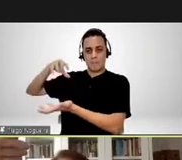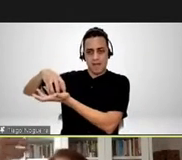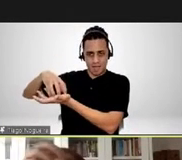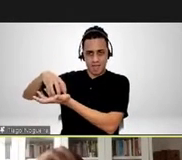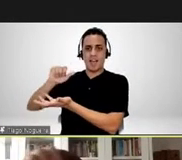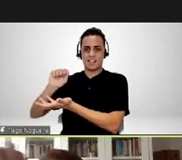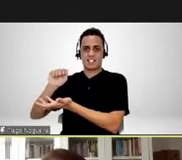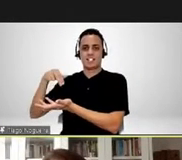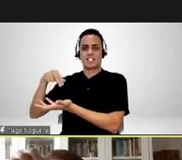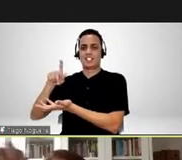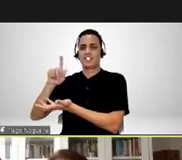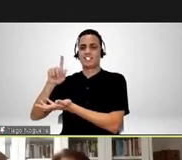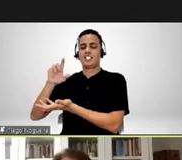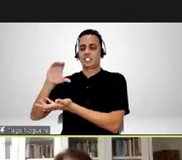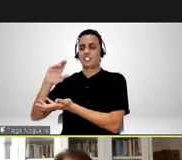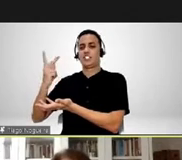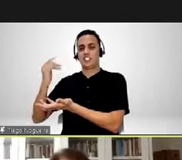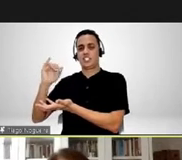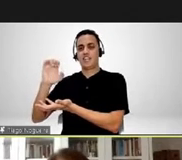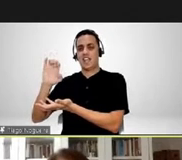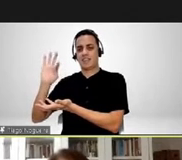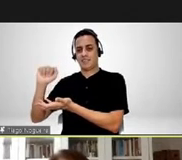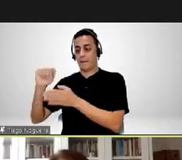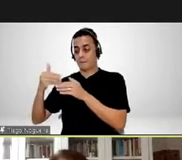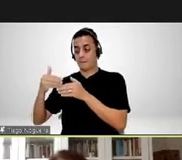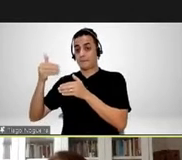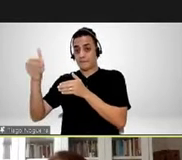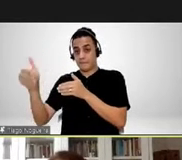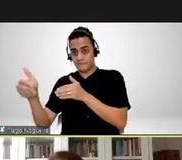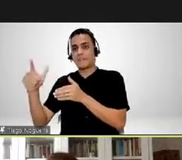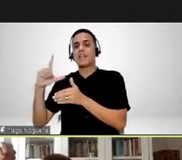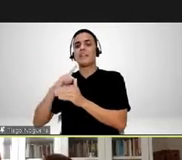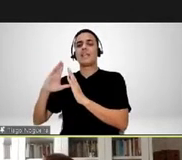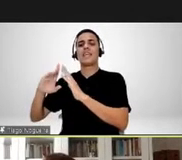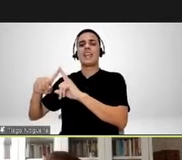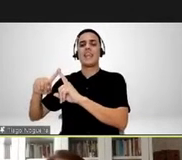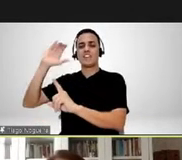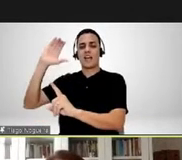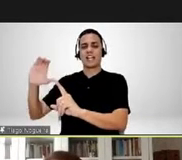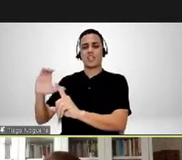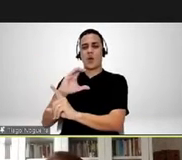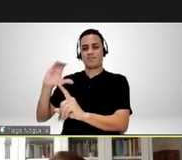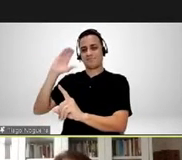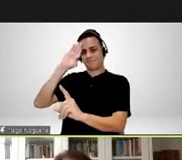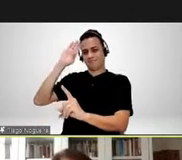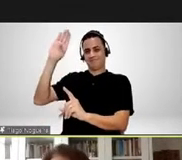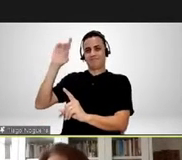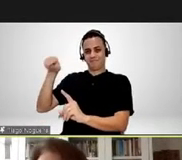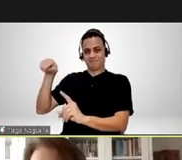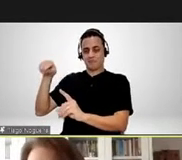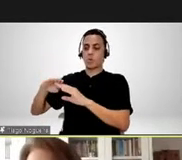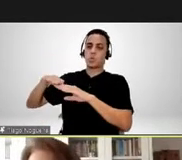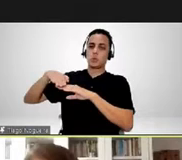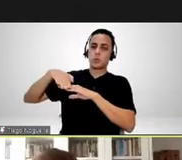capela está numa ruazinha atrás, temos a catedral, também metropolitana, e uma outra ladeira que